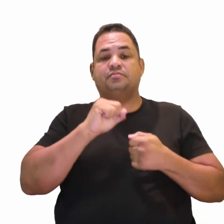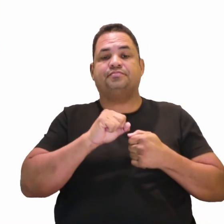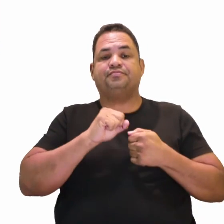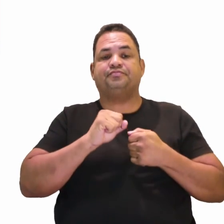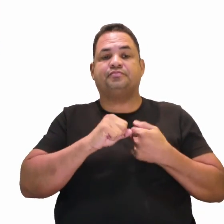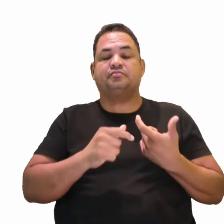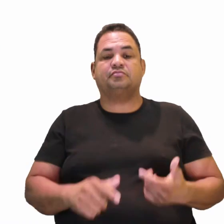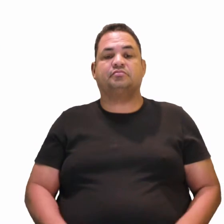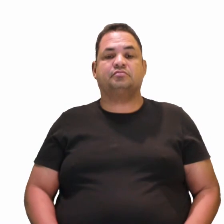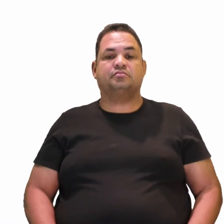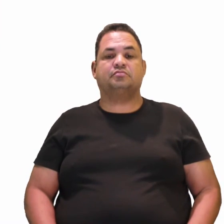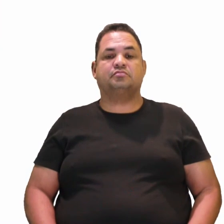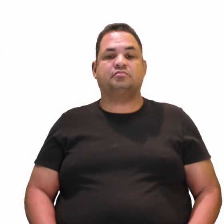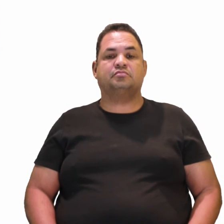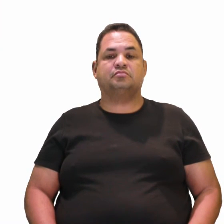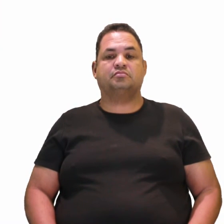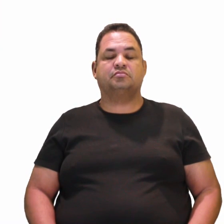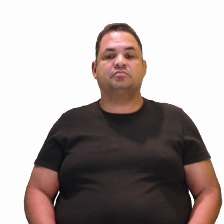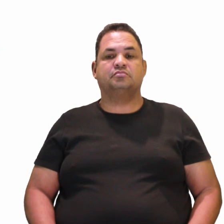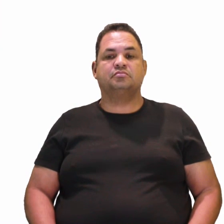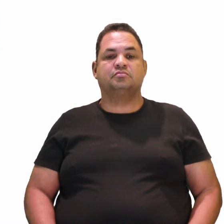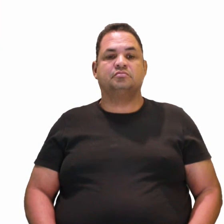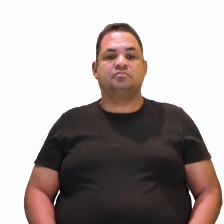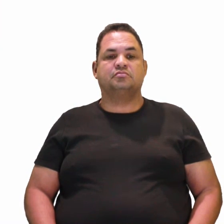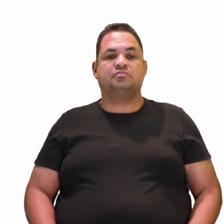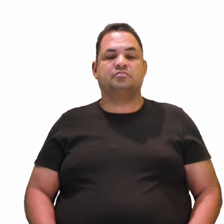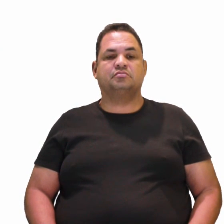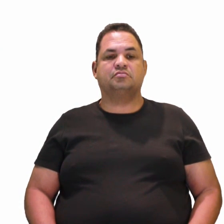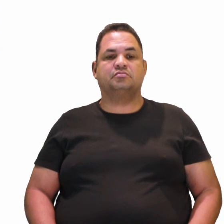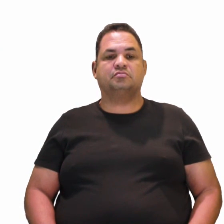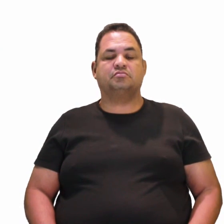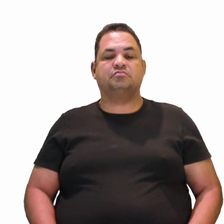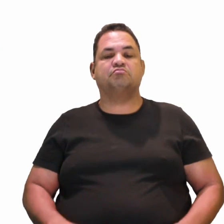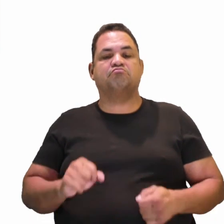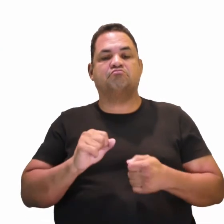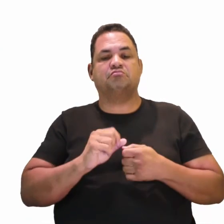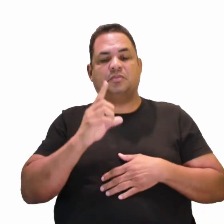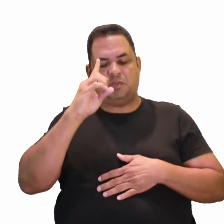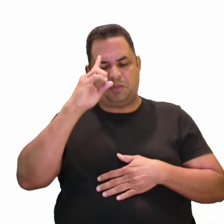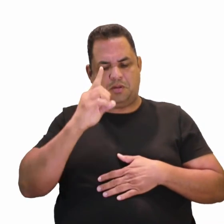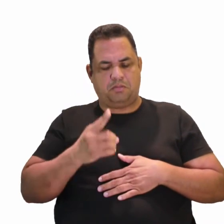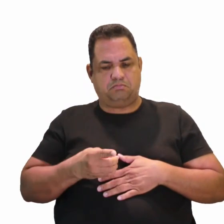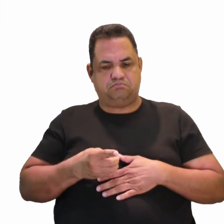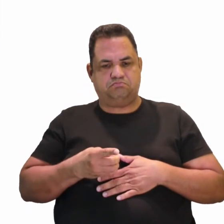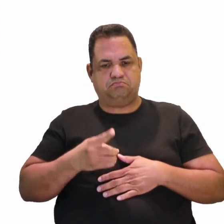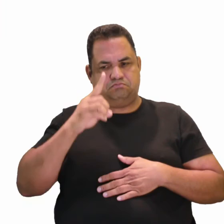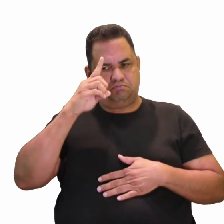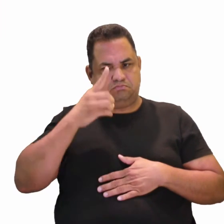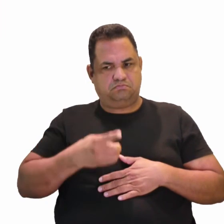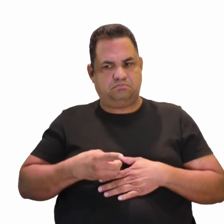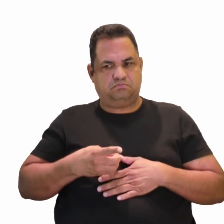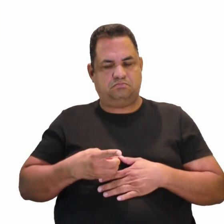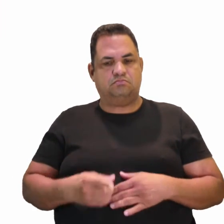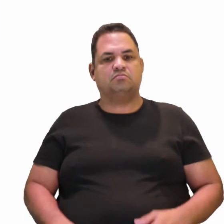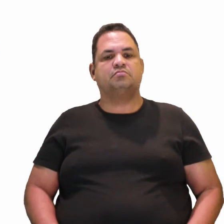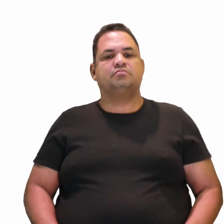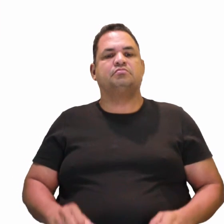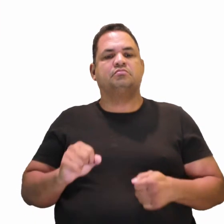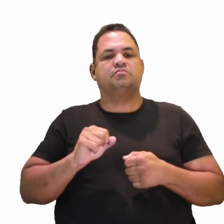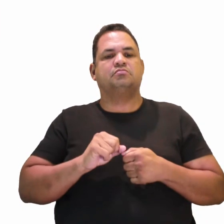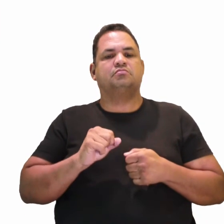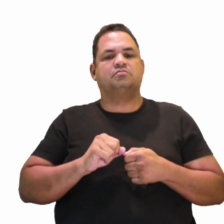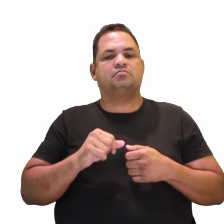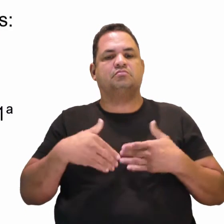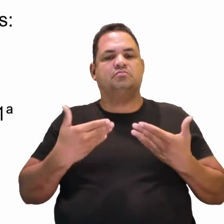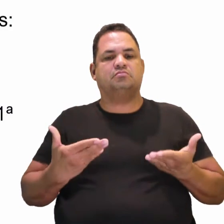neste caso, o John com certeza estava fazendo o quê? Dando uma ordem para o Garfield,